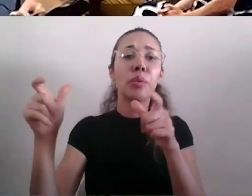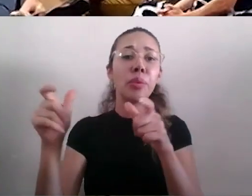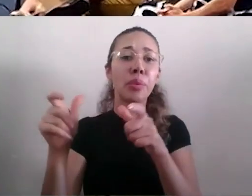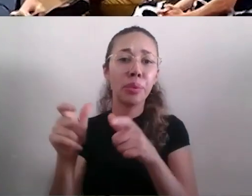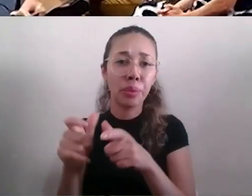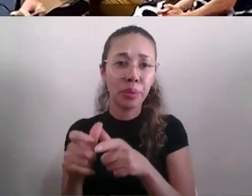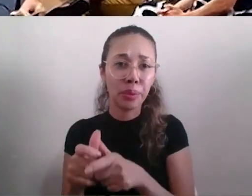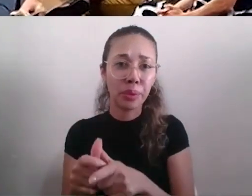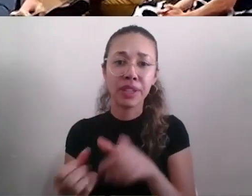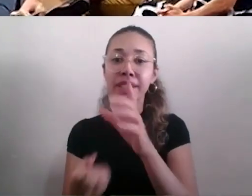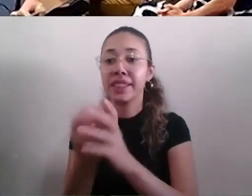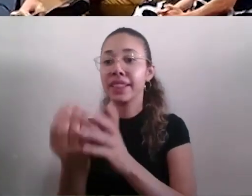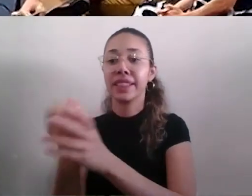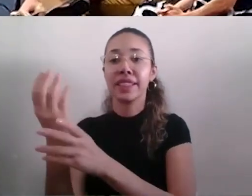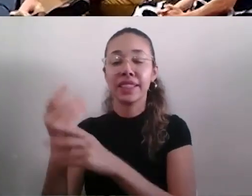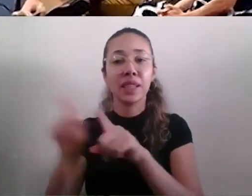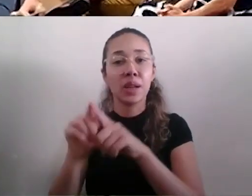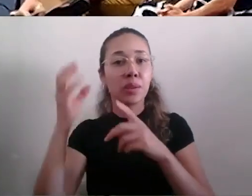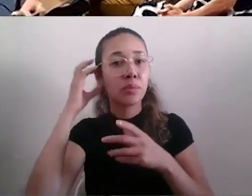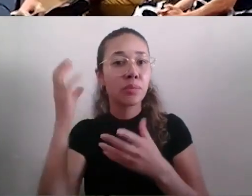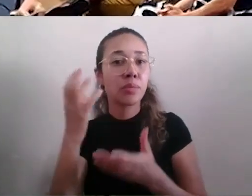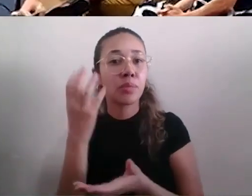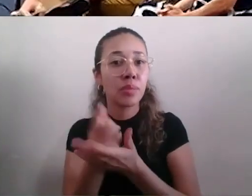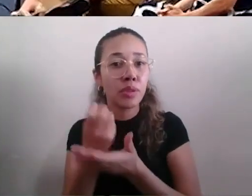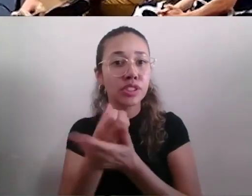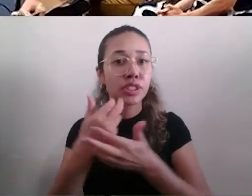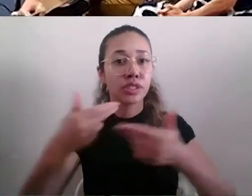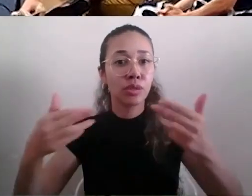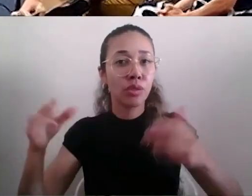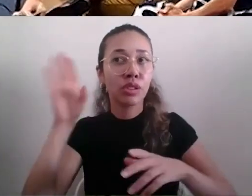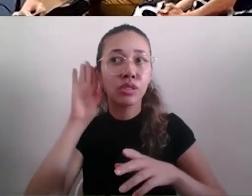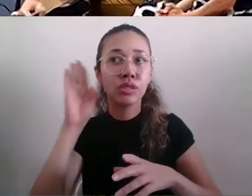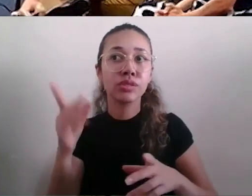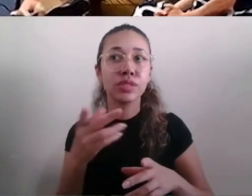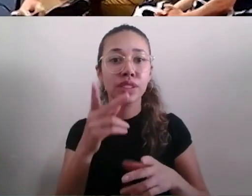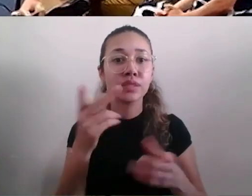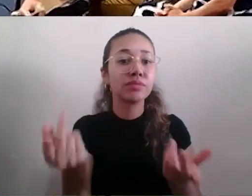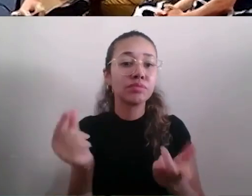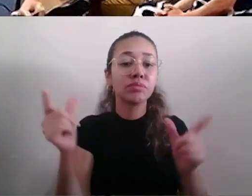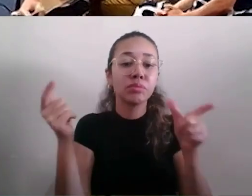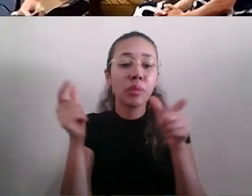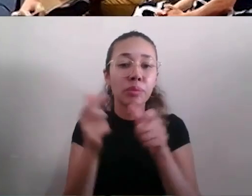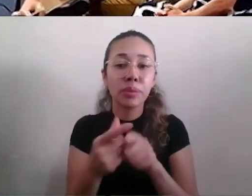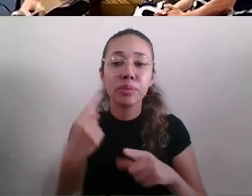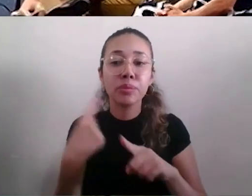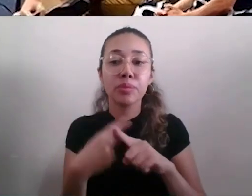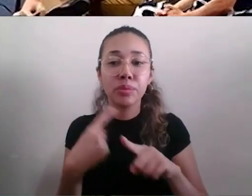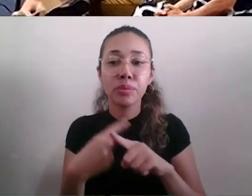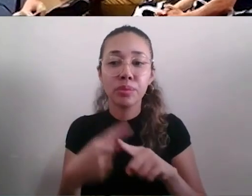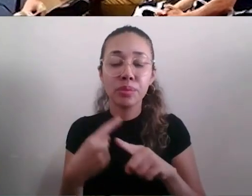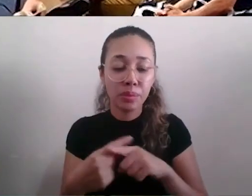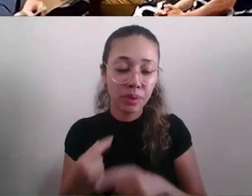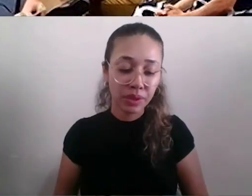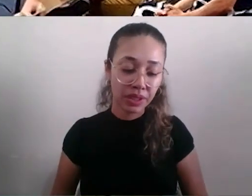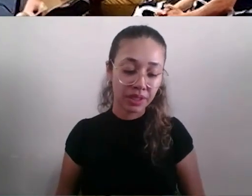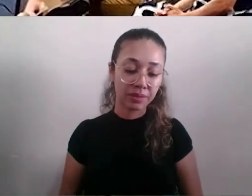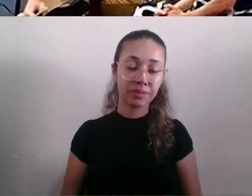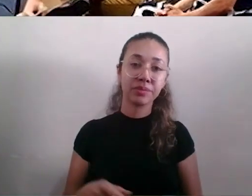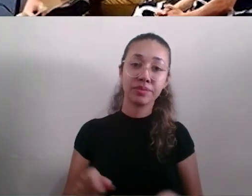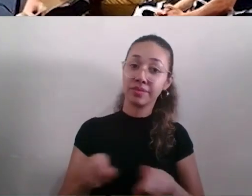mais diante de... Porque as pessoas querem ouvir isso, no fim. Elas não querem o reducionismo, né? Aquela coisa, não é